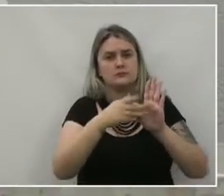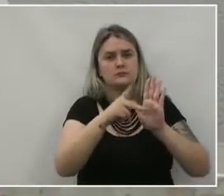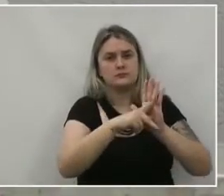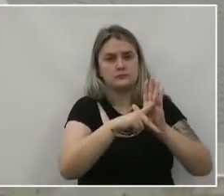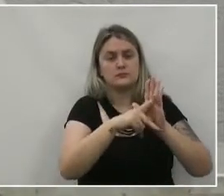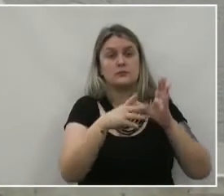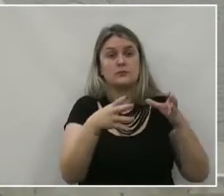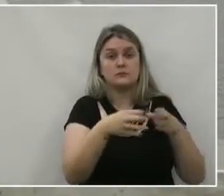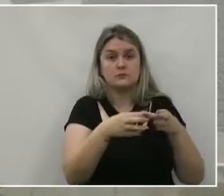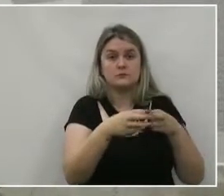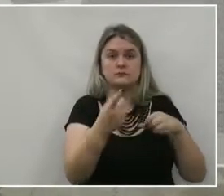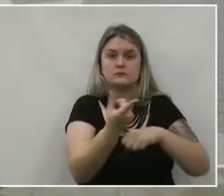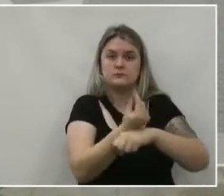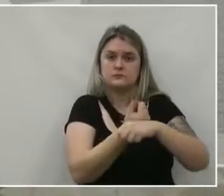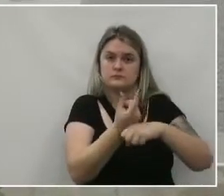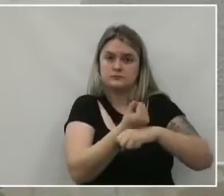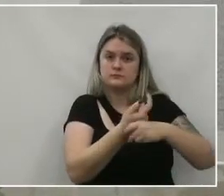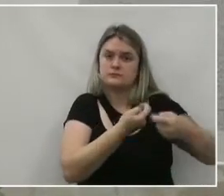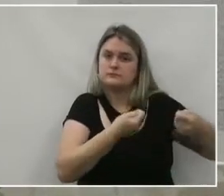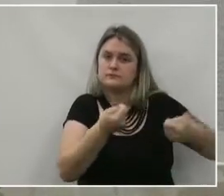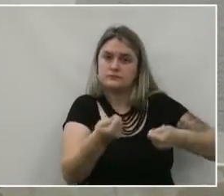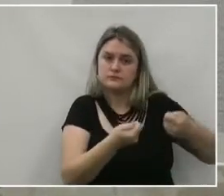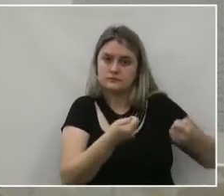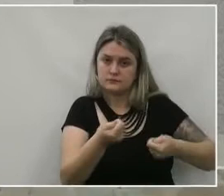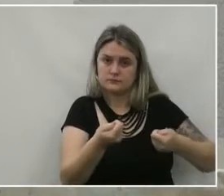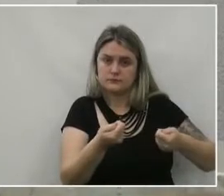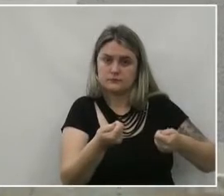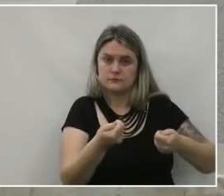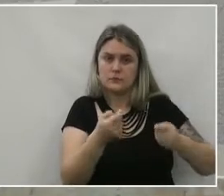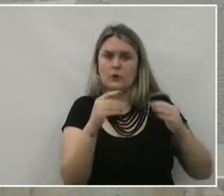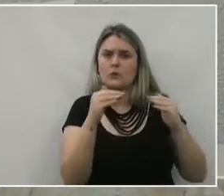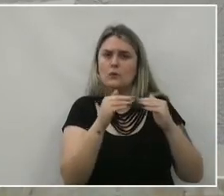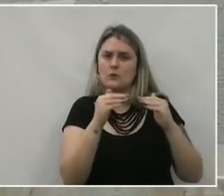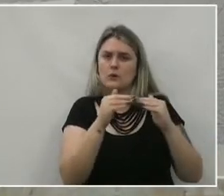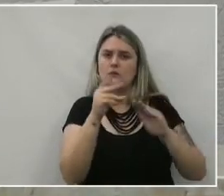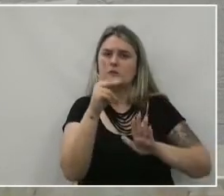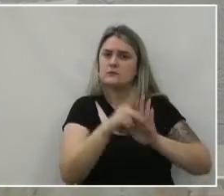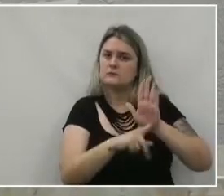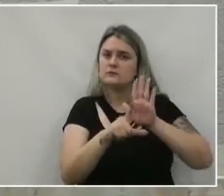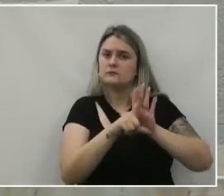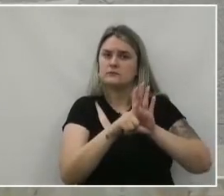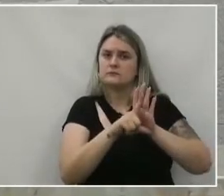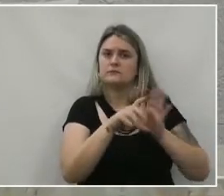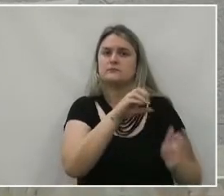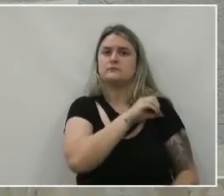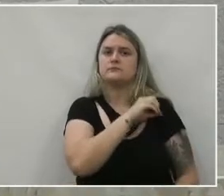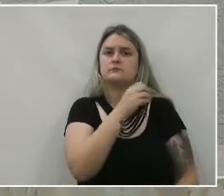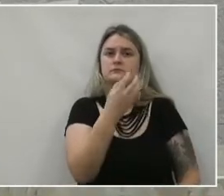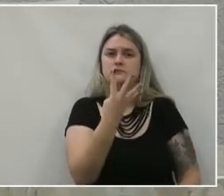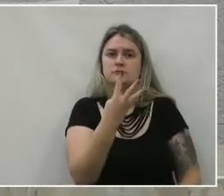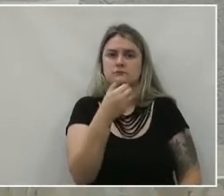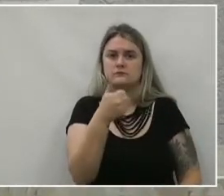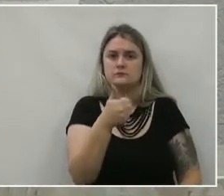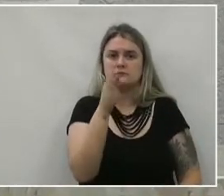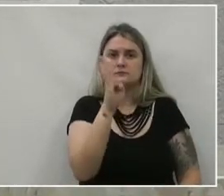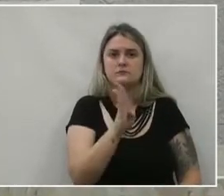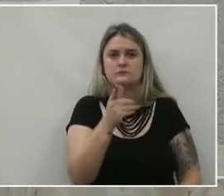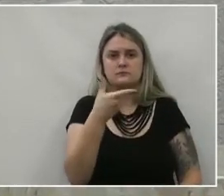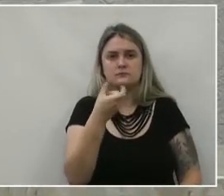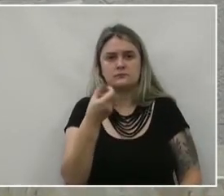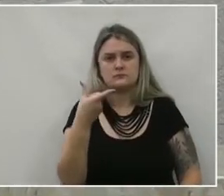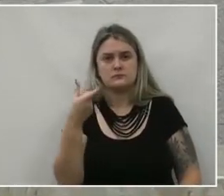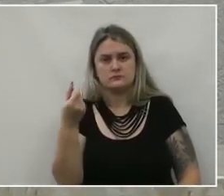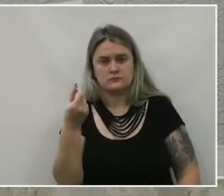da Comissão de Finanças, Orçamento e Patrimônio Favorável ao projeto de lei ordinária número 41, barra